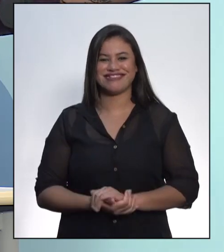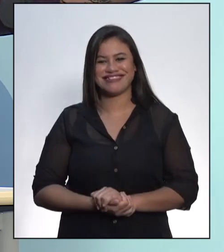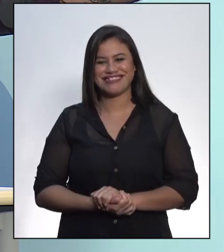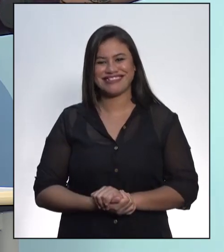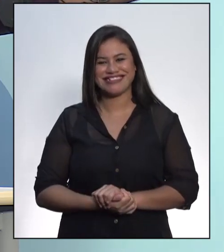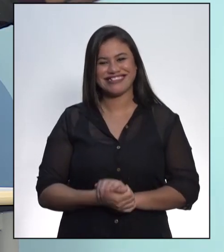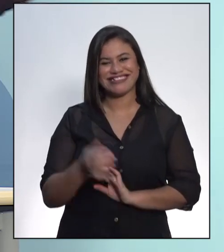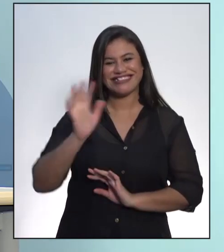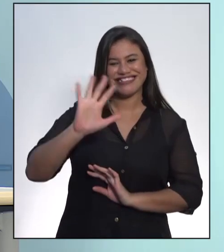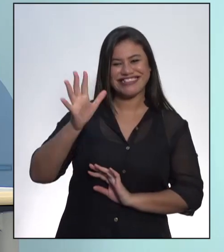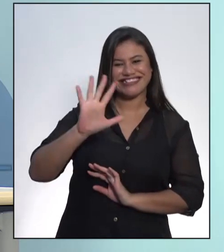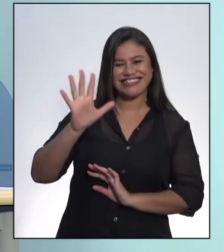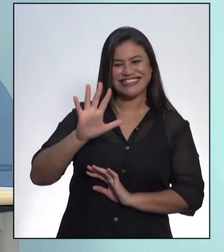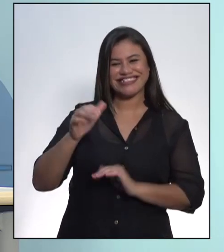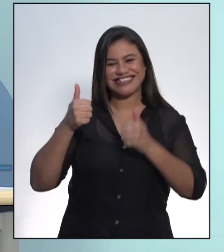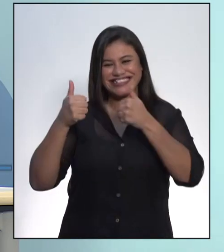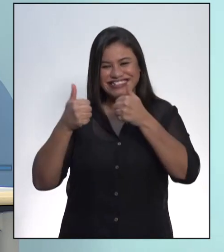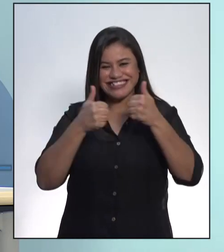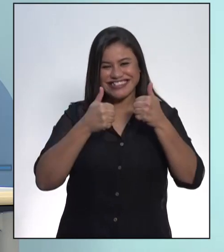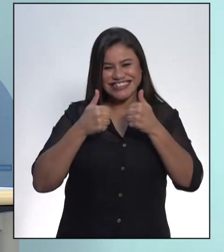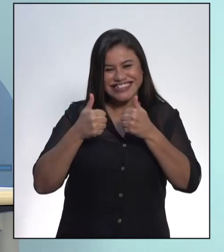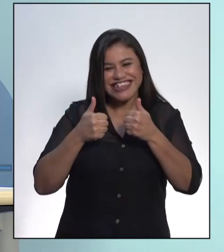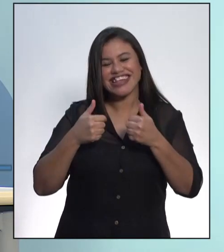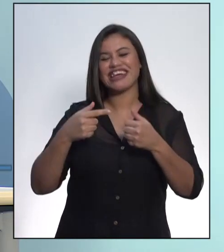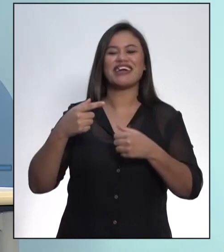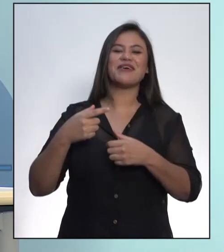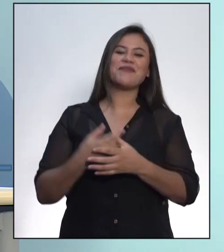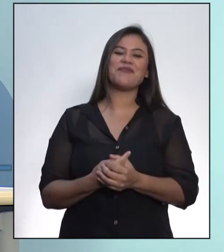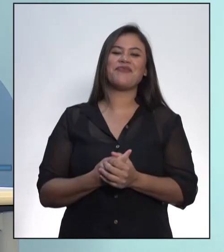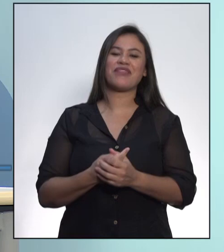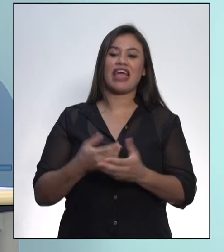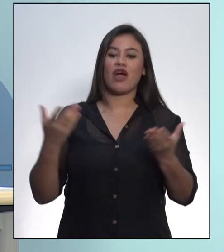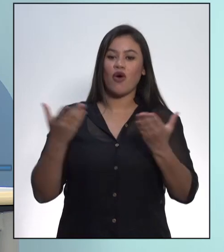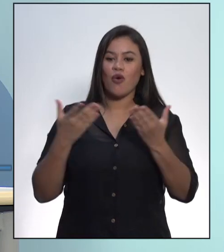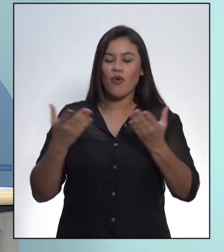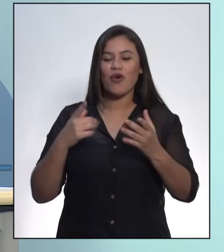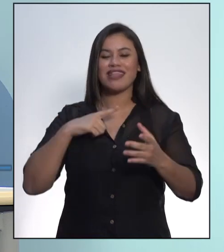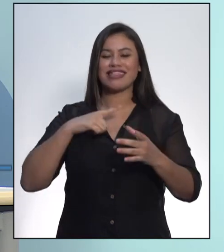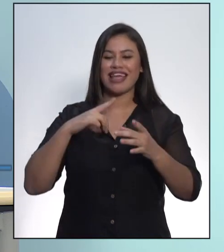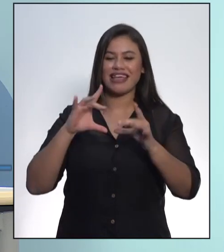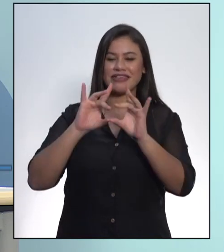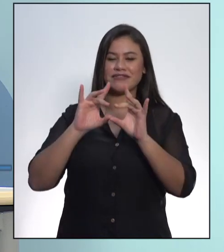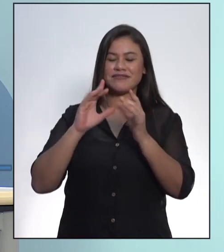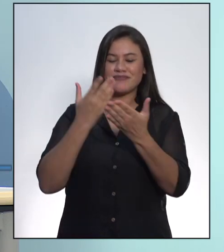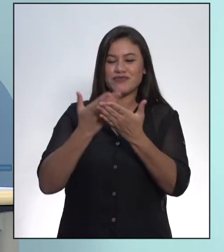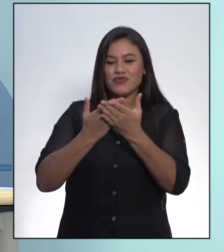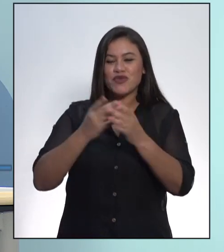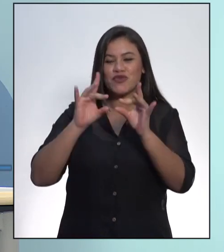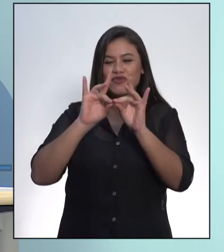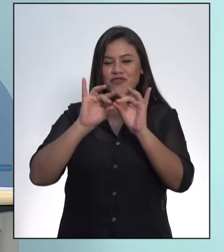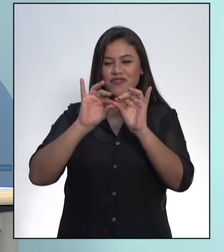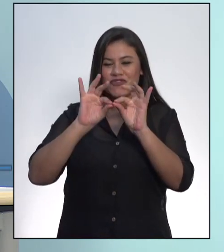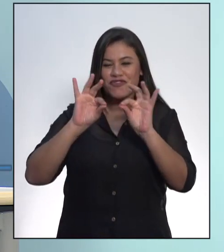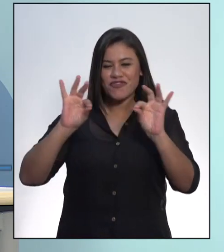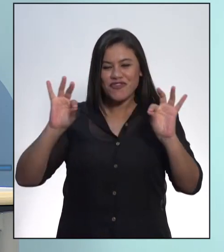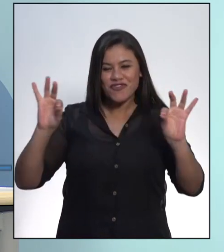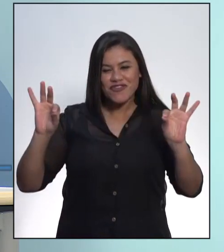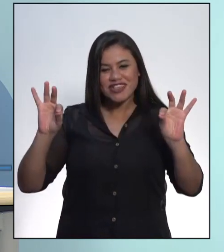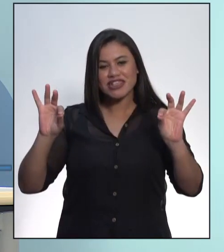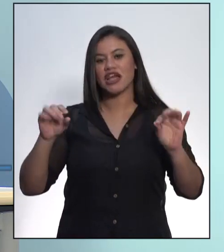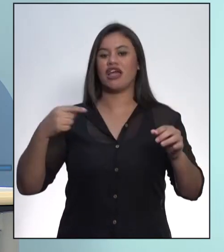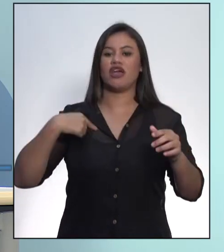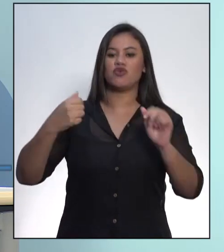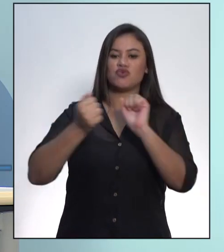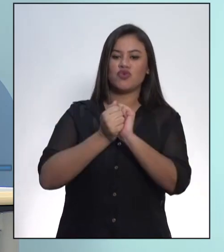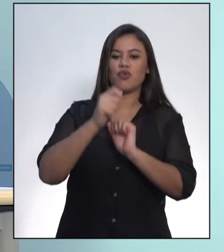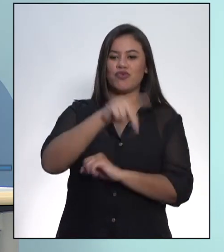na área aí. Não perco aí a aula de física, certo? Quarta-feira aí, eu e a professora Carolina, hein?